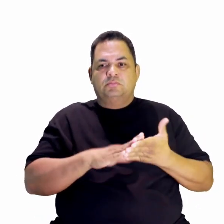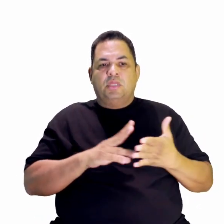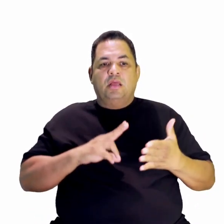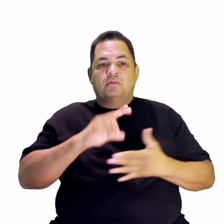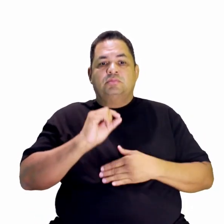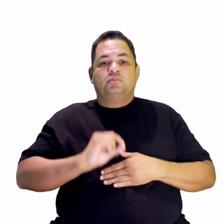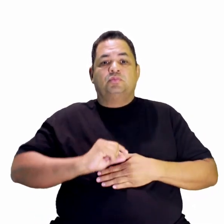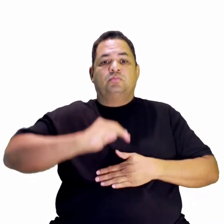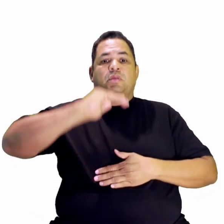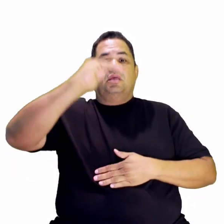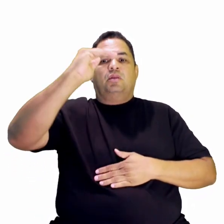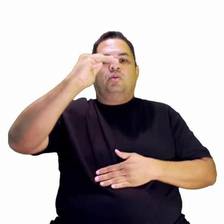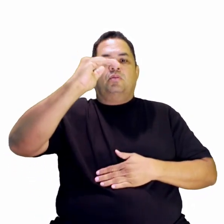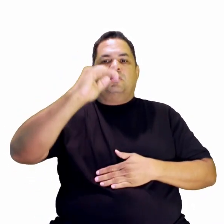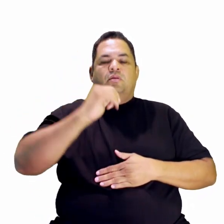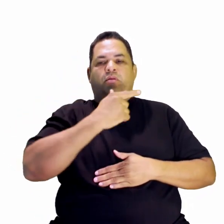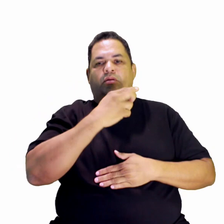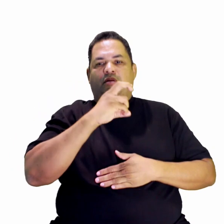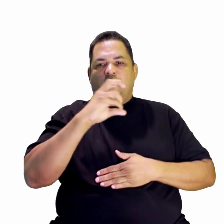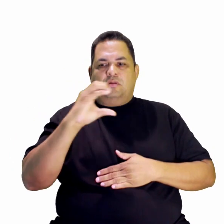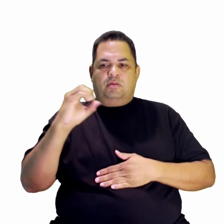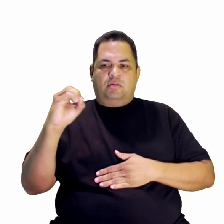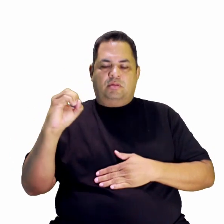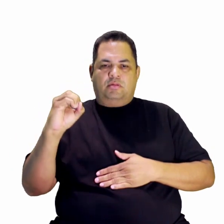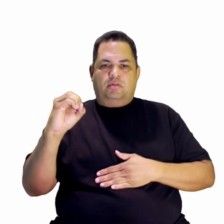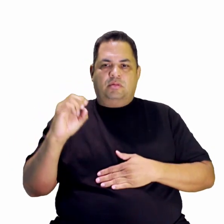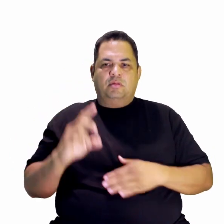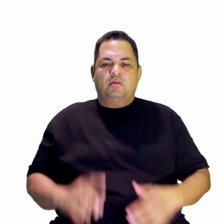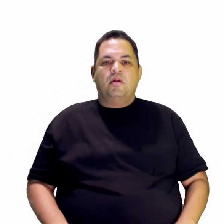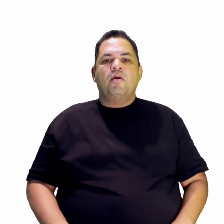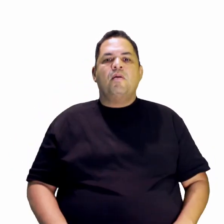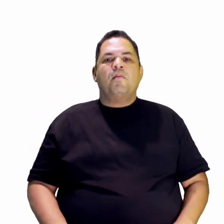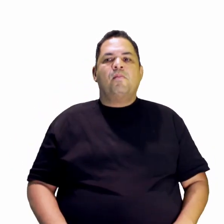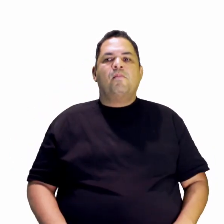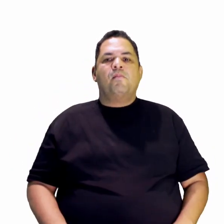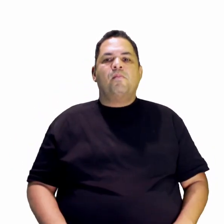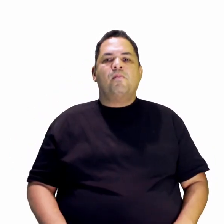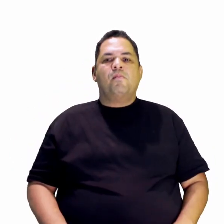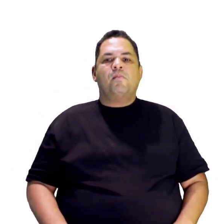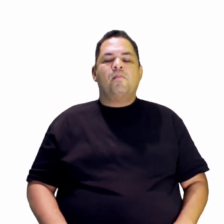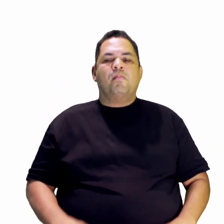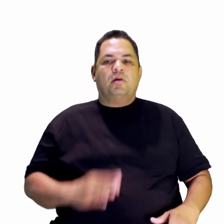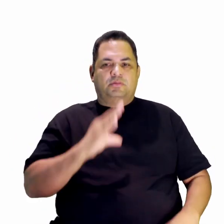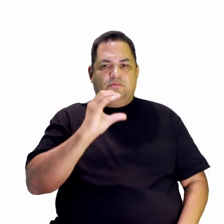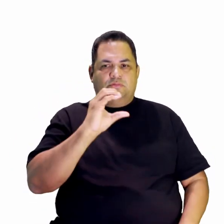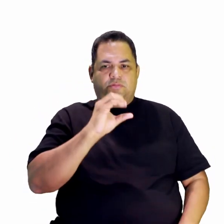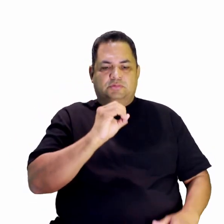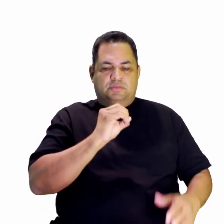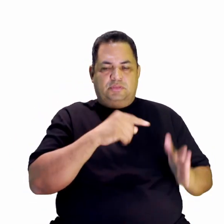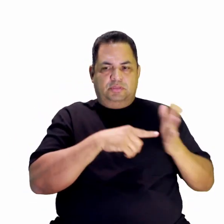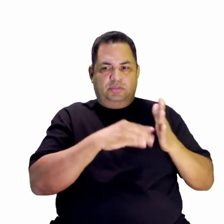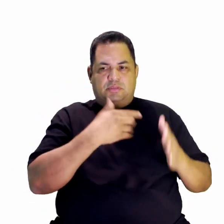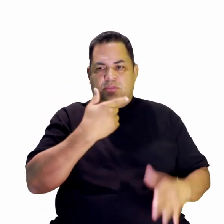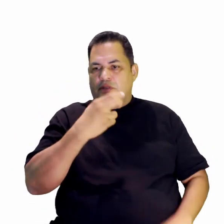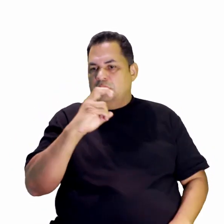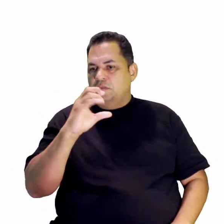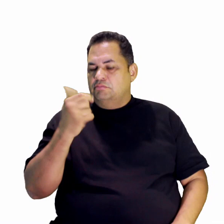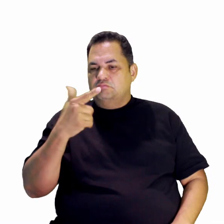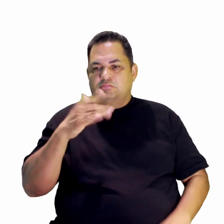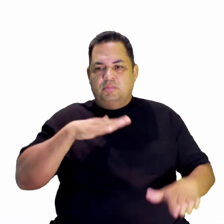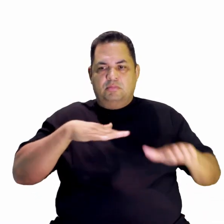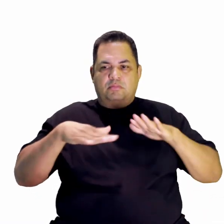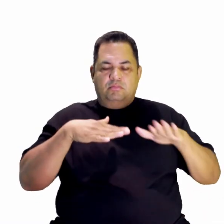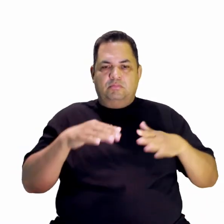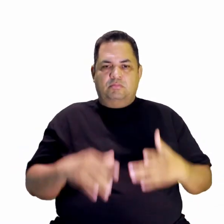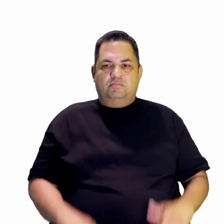do que 500. Até 500 nós vimos uma força de atrito estático, de 0 a 500 não vai mover. Só se aplicar